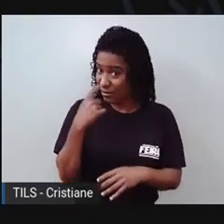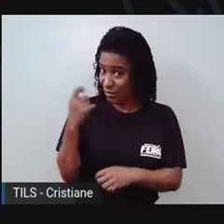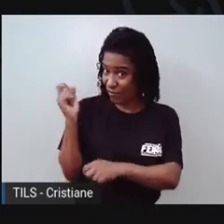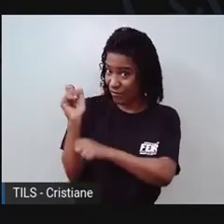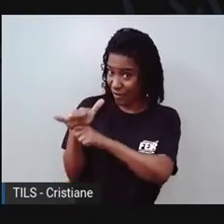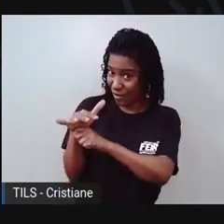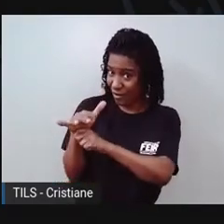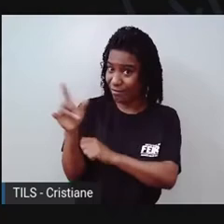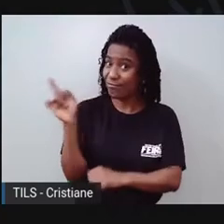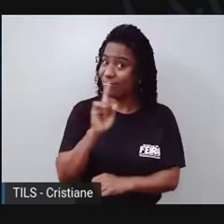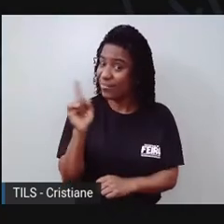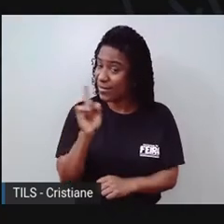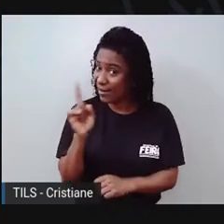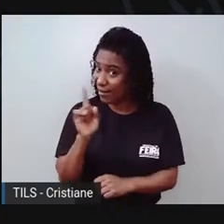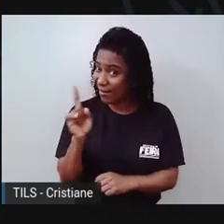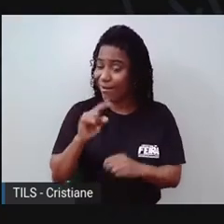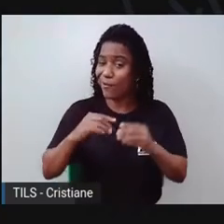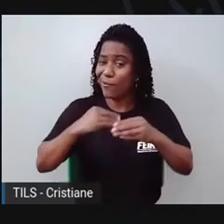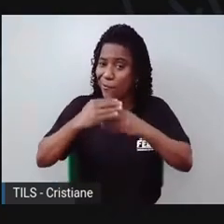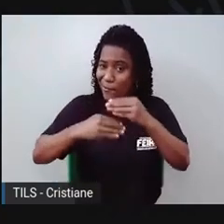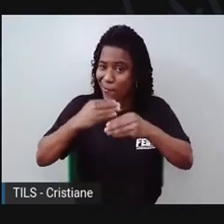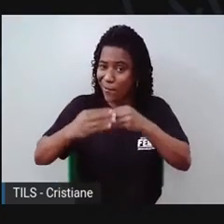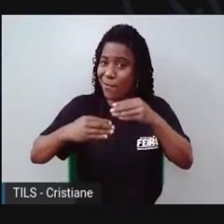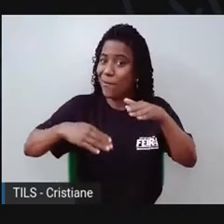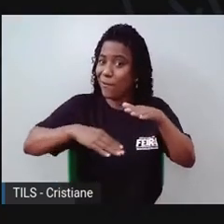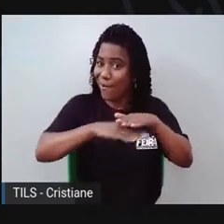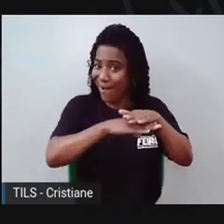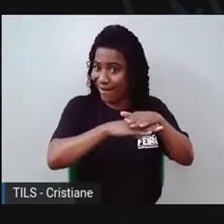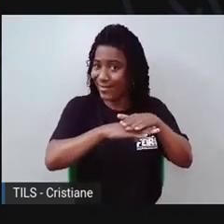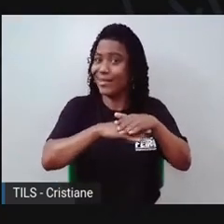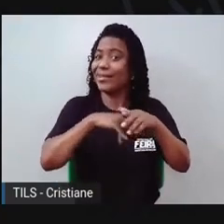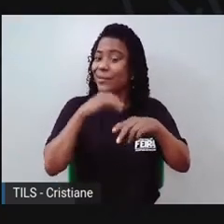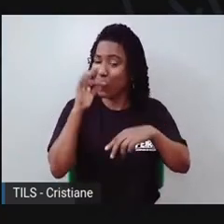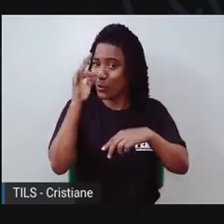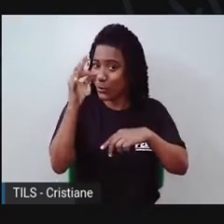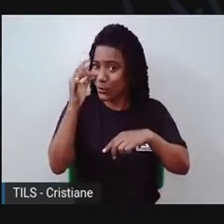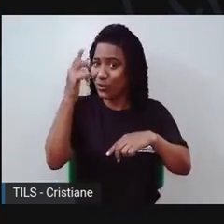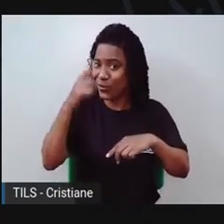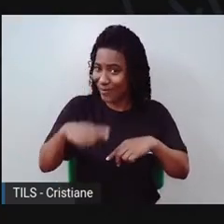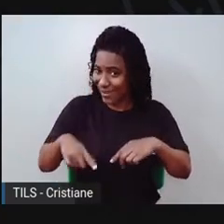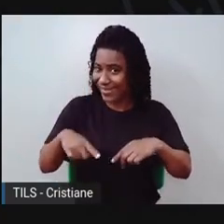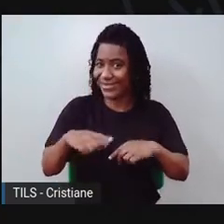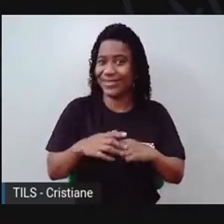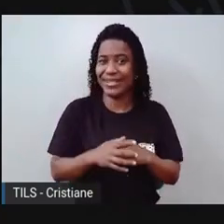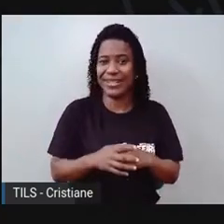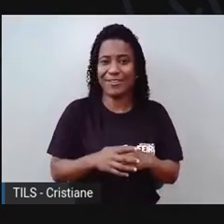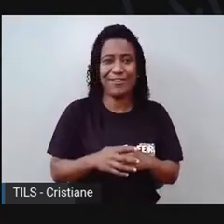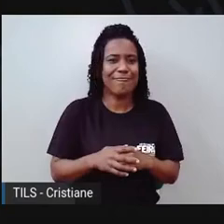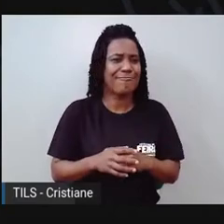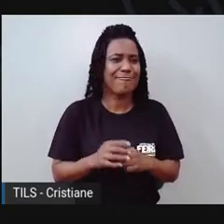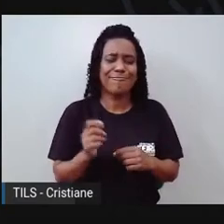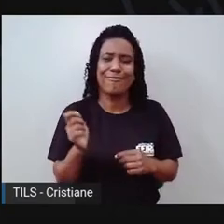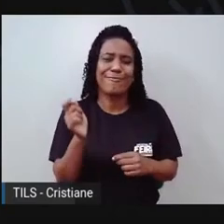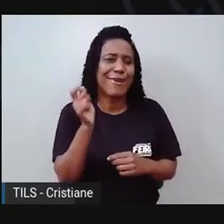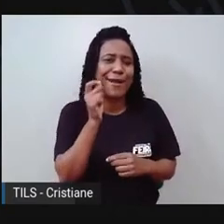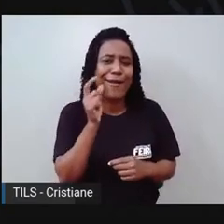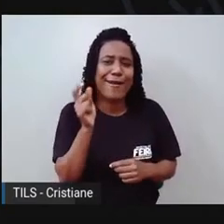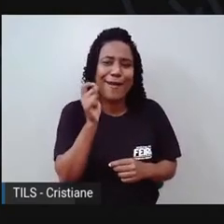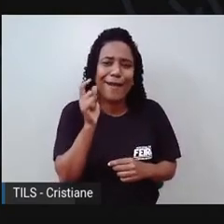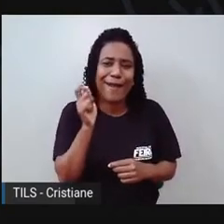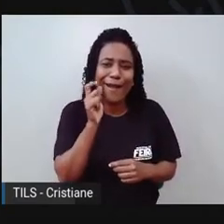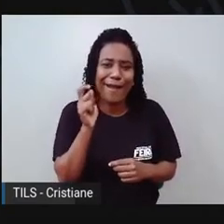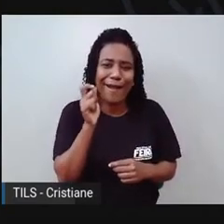viu? A gente faz um monte de coisa com esse rolinho de papel higiênico. A gente faz gato, a Pró tem um gato